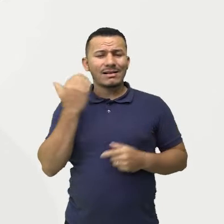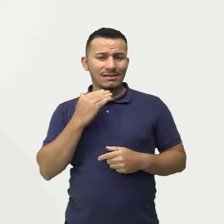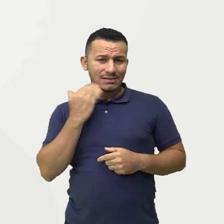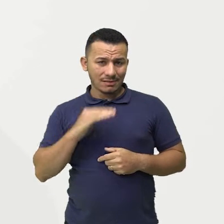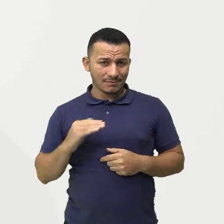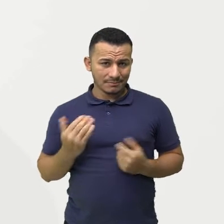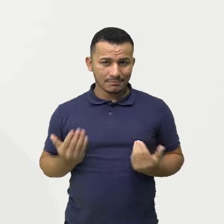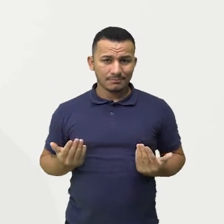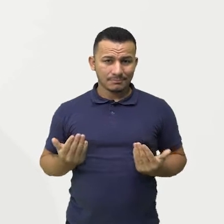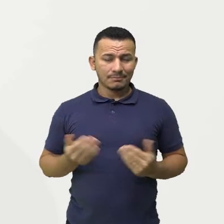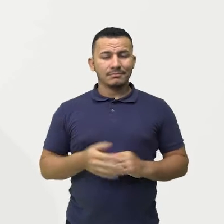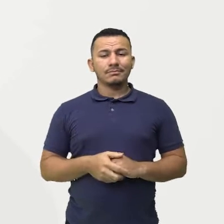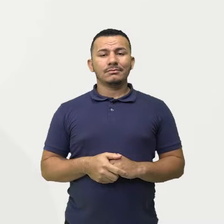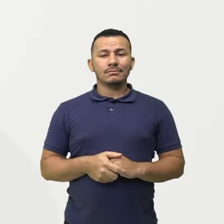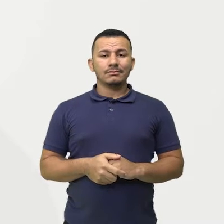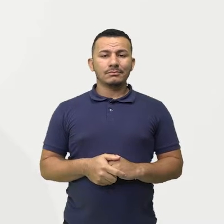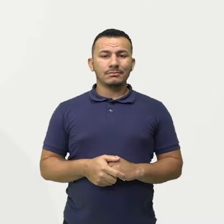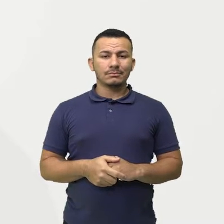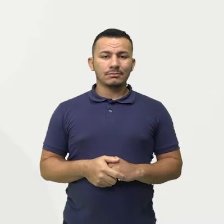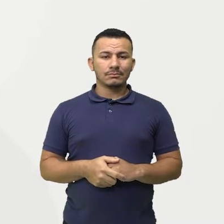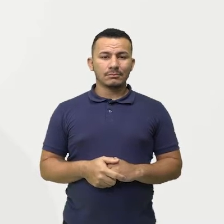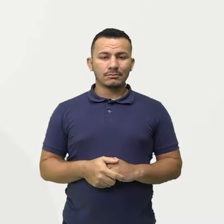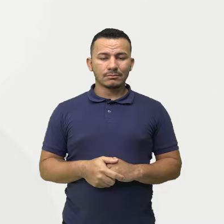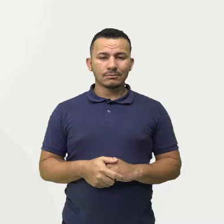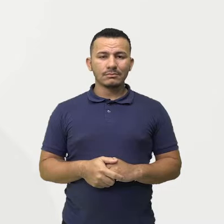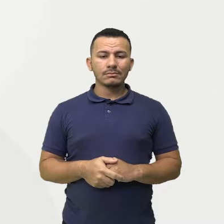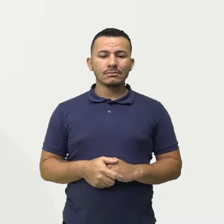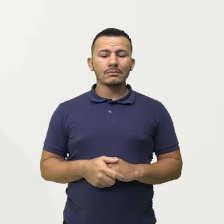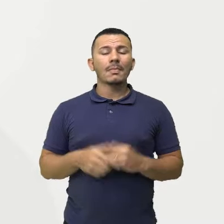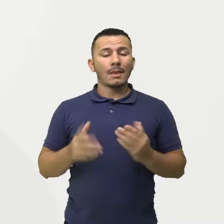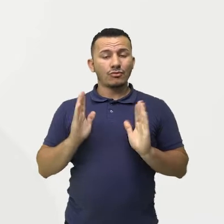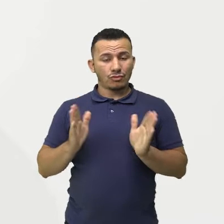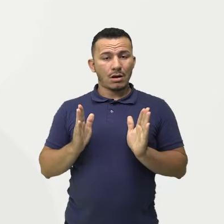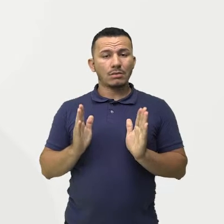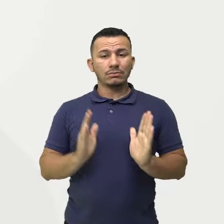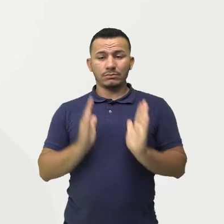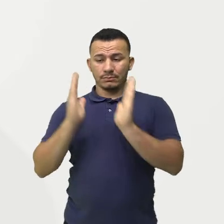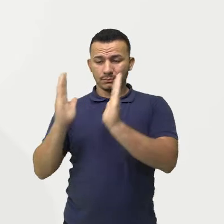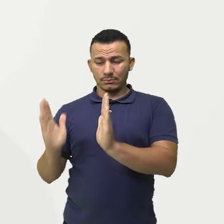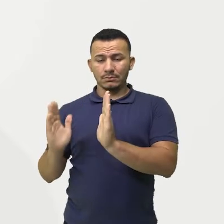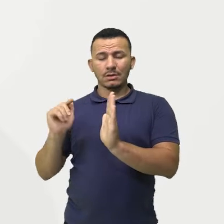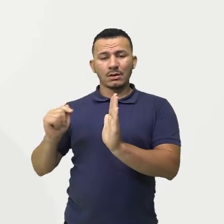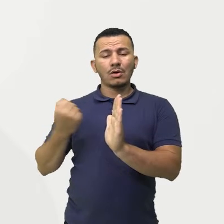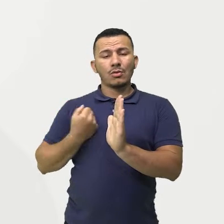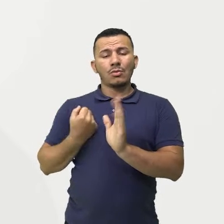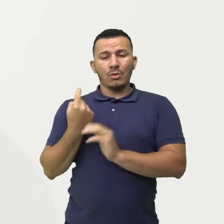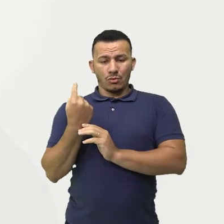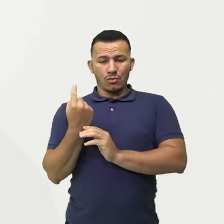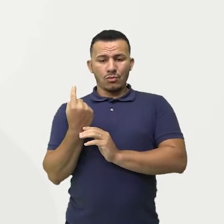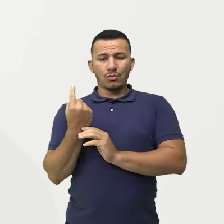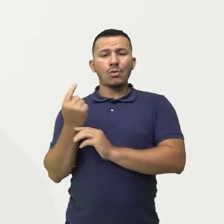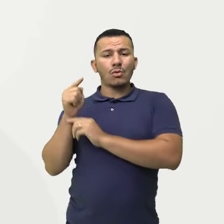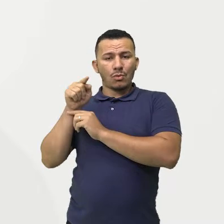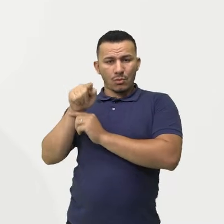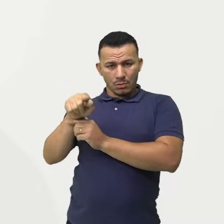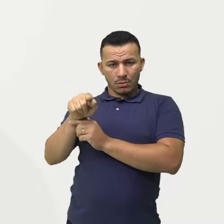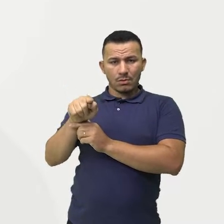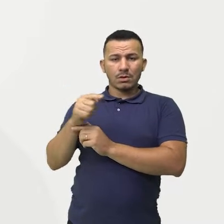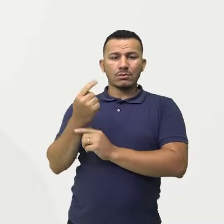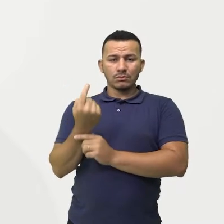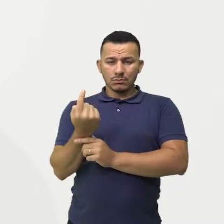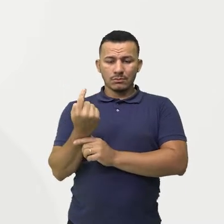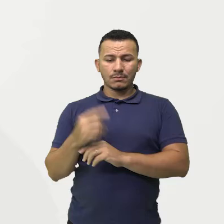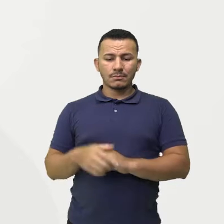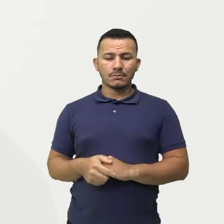feia, beleza? Então, olha só. Então, associamos o número 1 ao primeiro ponto. Está aqui, ó.